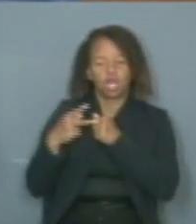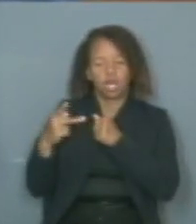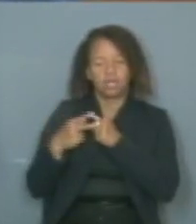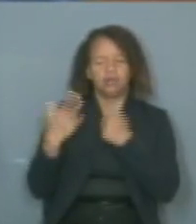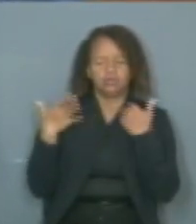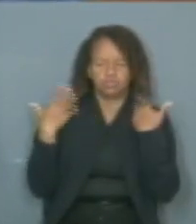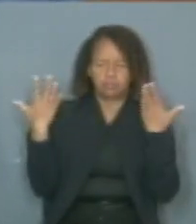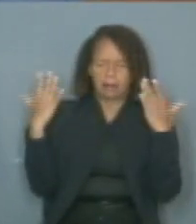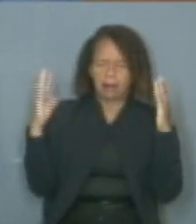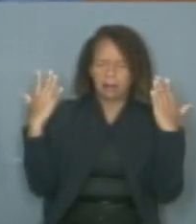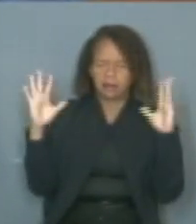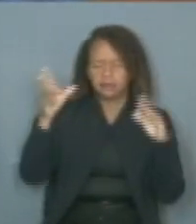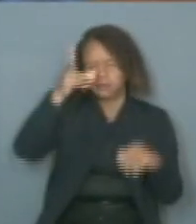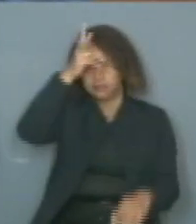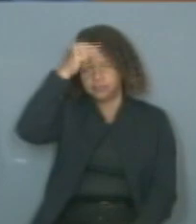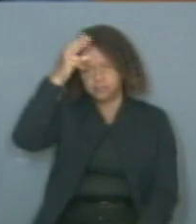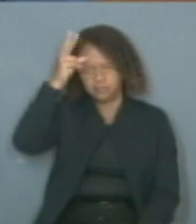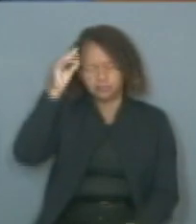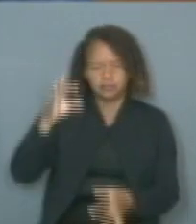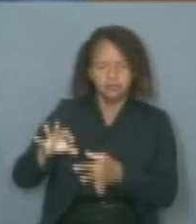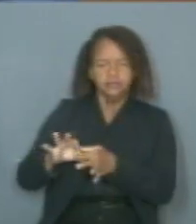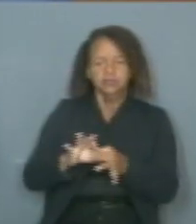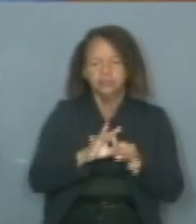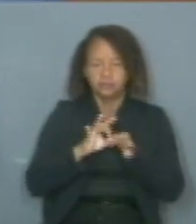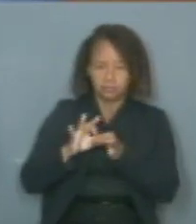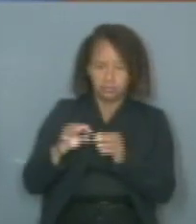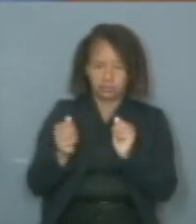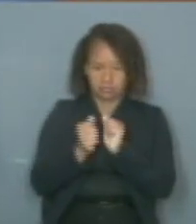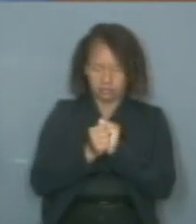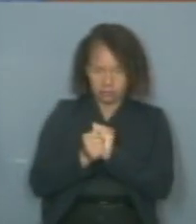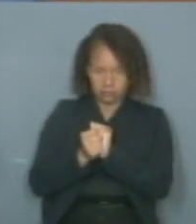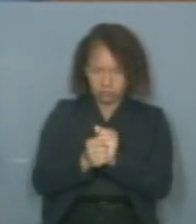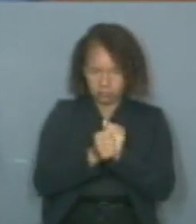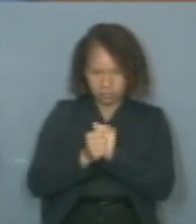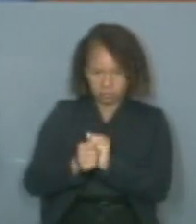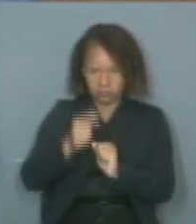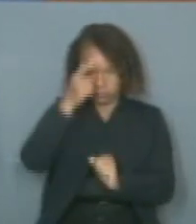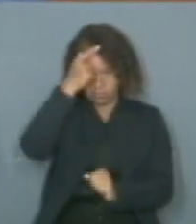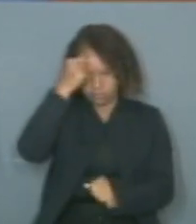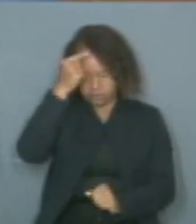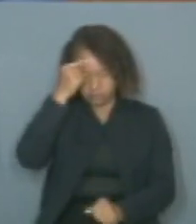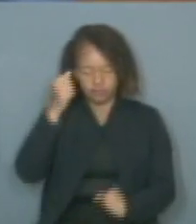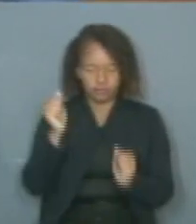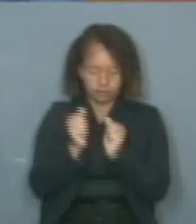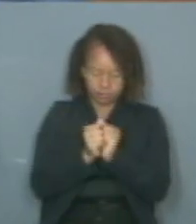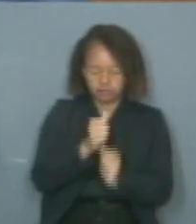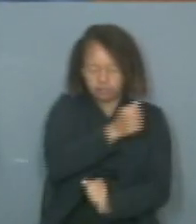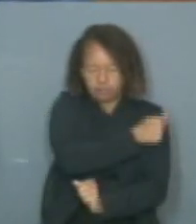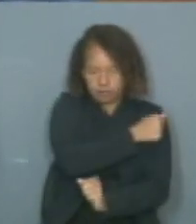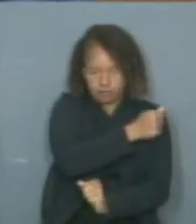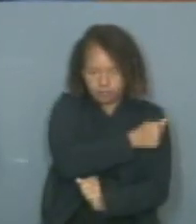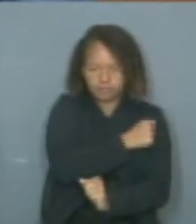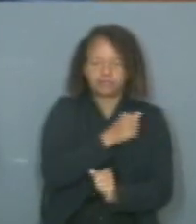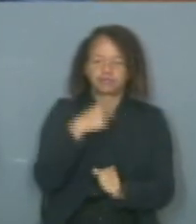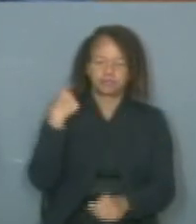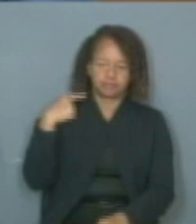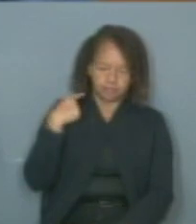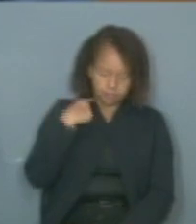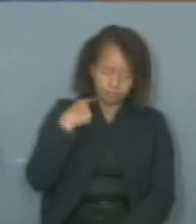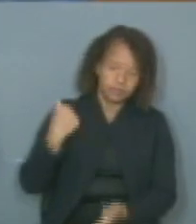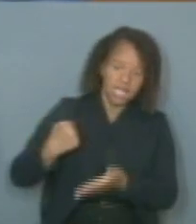já parabenizar a prefeitura que se uniu junto às universidades, junto aos estudantes de direito, para que pudesse ter